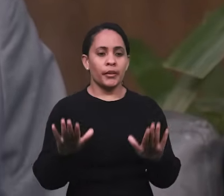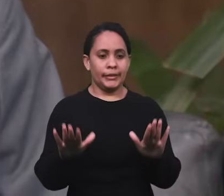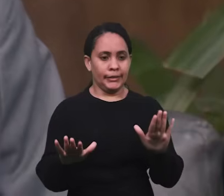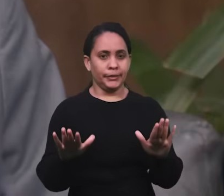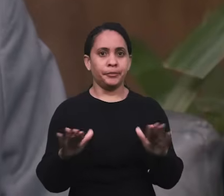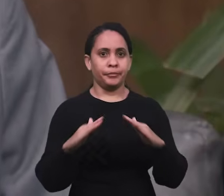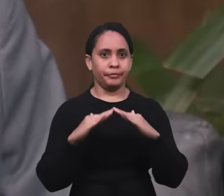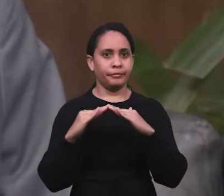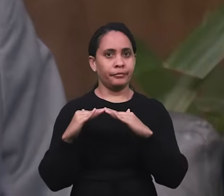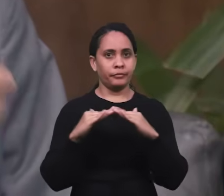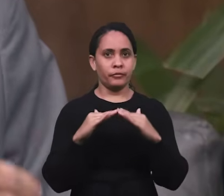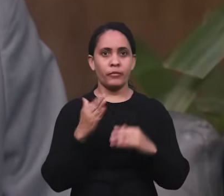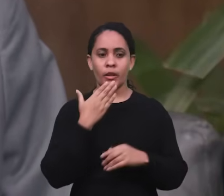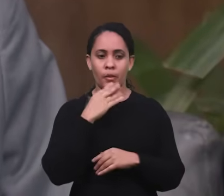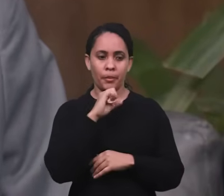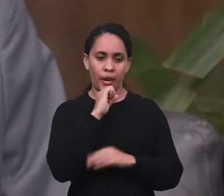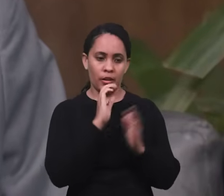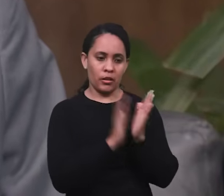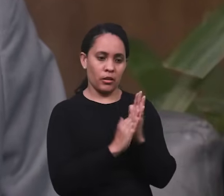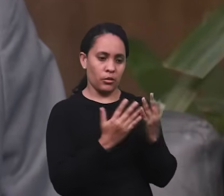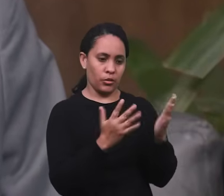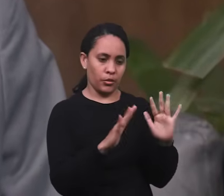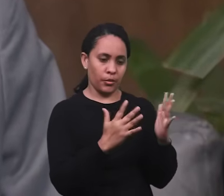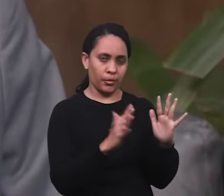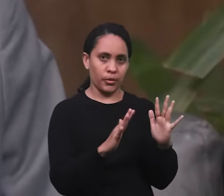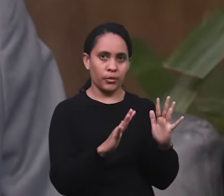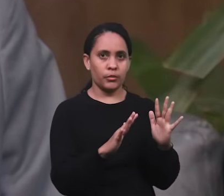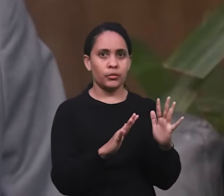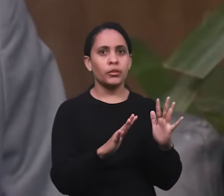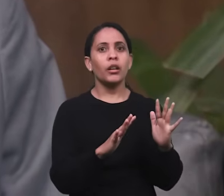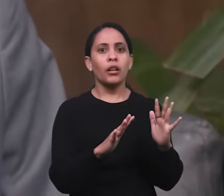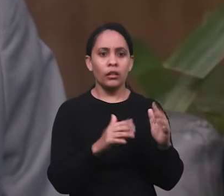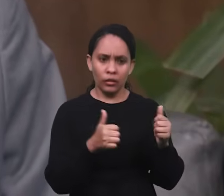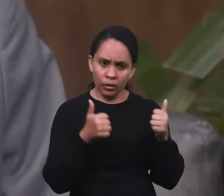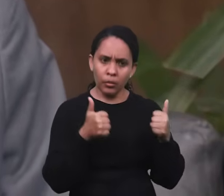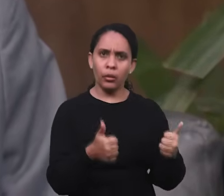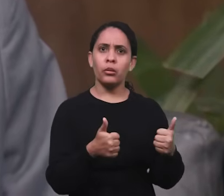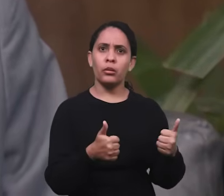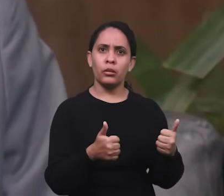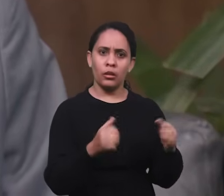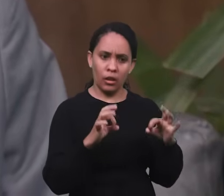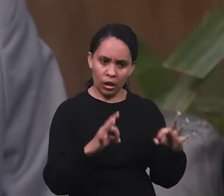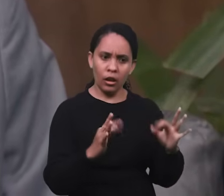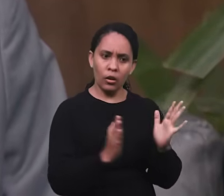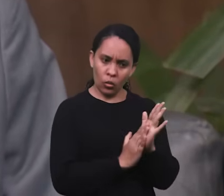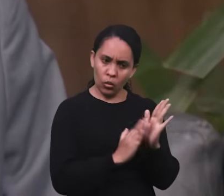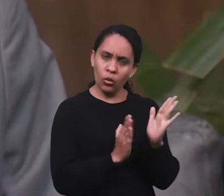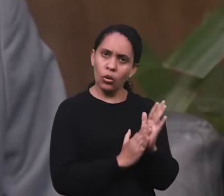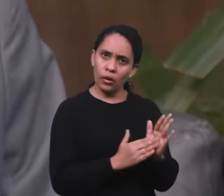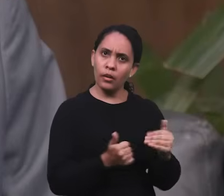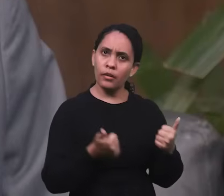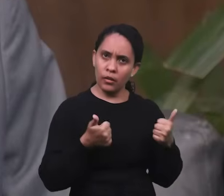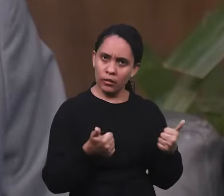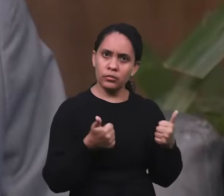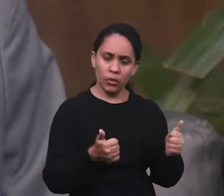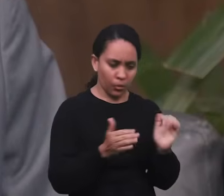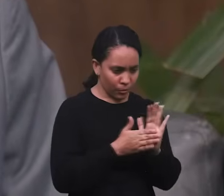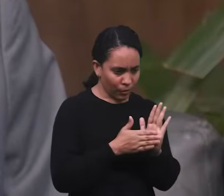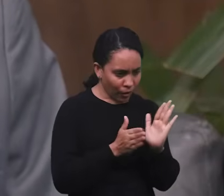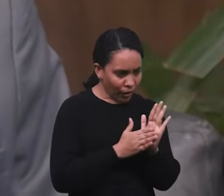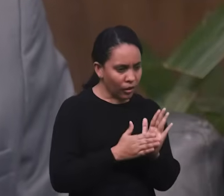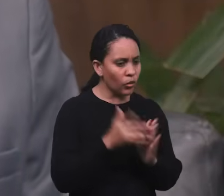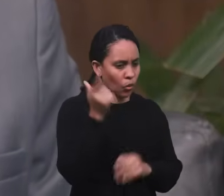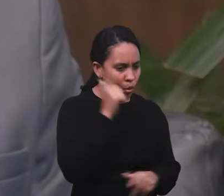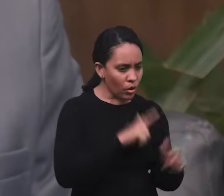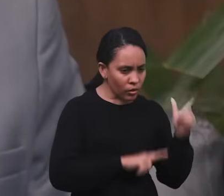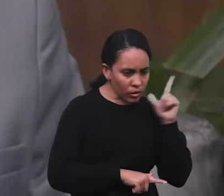para desconstruir. Às vezes o pai faz um elogio para um, que é até válido, é louvável o elogio àquele